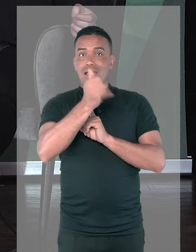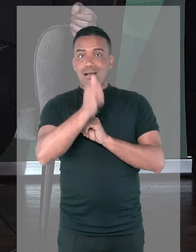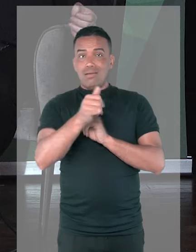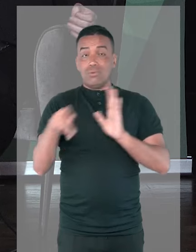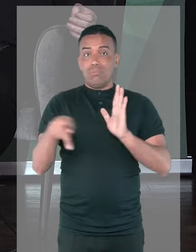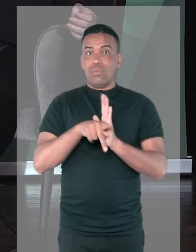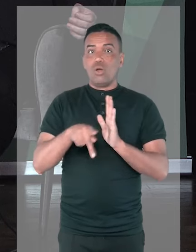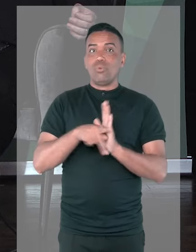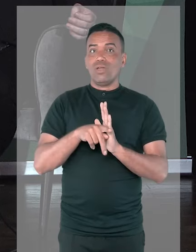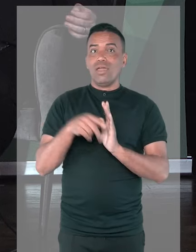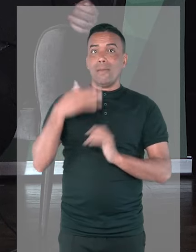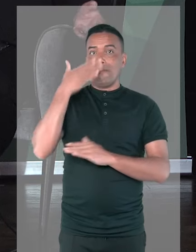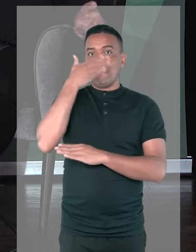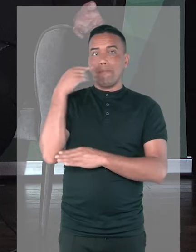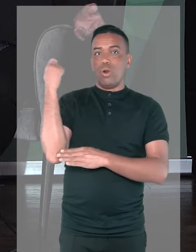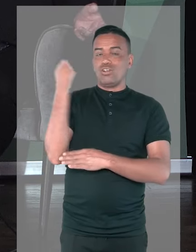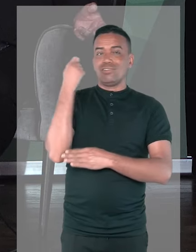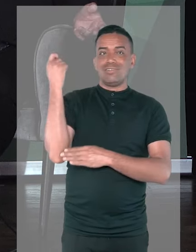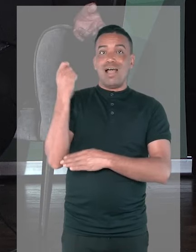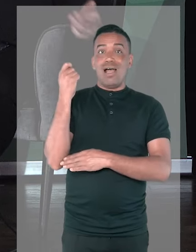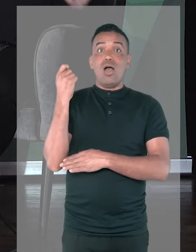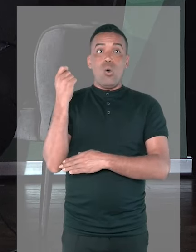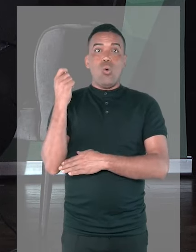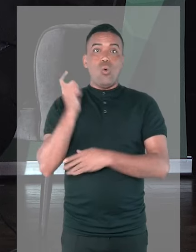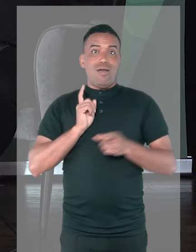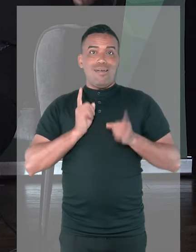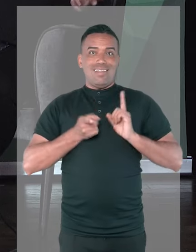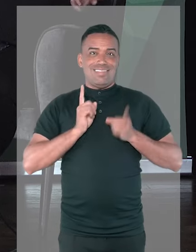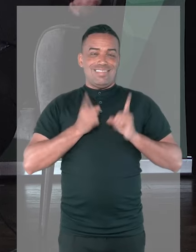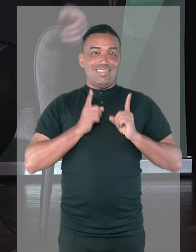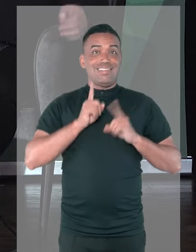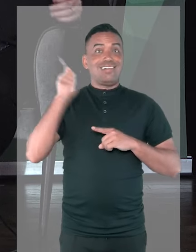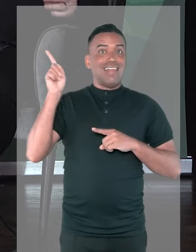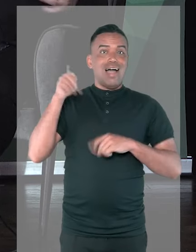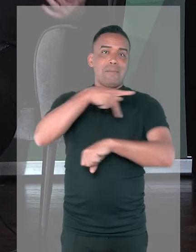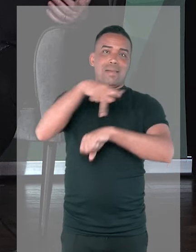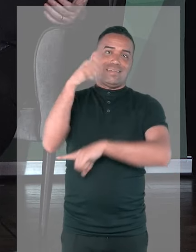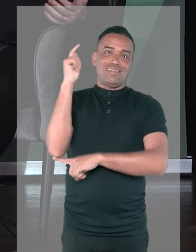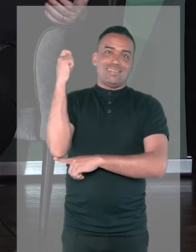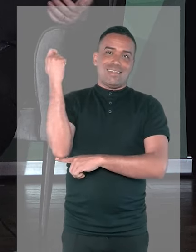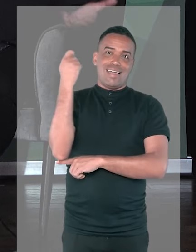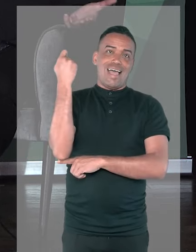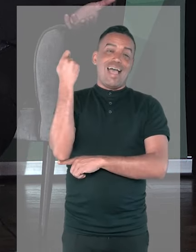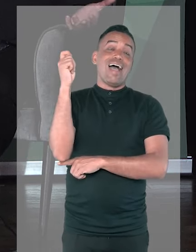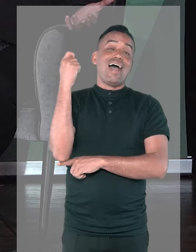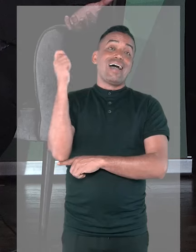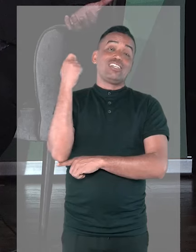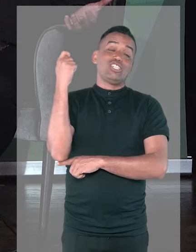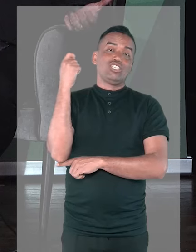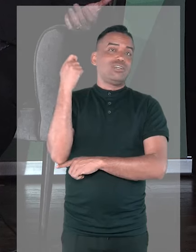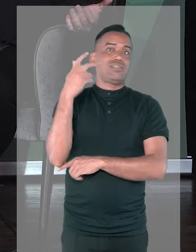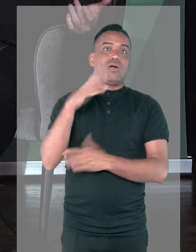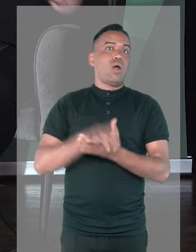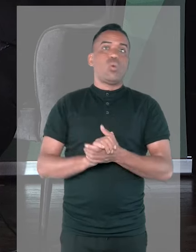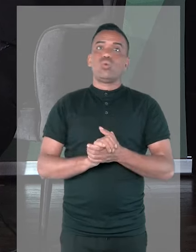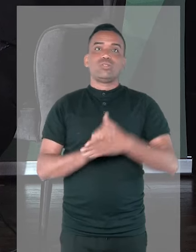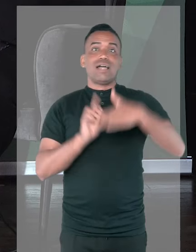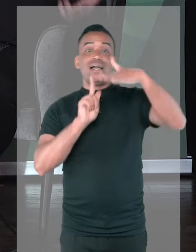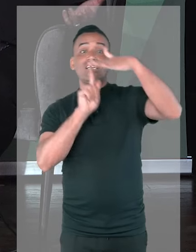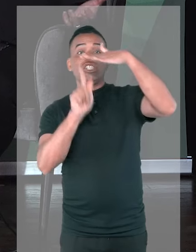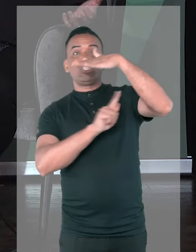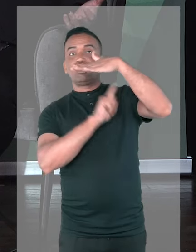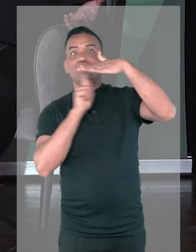da prostituição de travestis em Córdoba, na Argentina, e ela usa muitíssima gíria. Poxa, eu